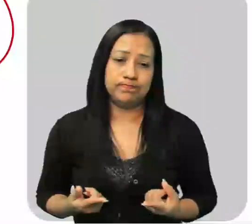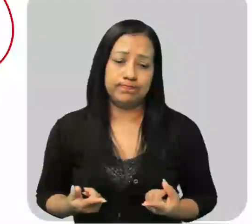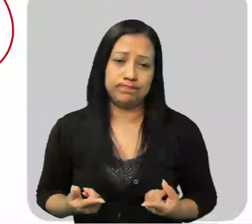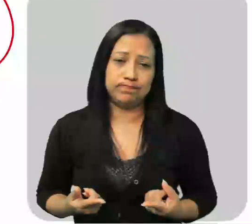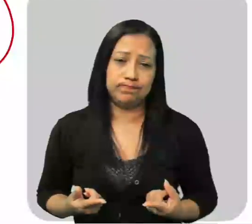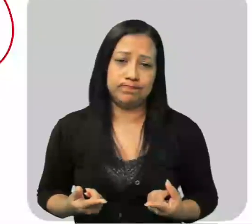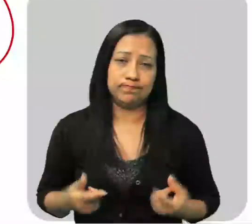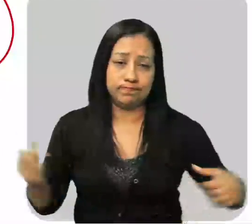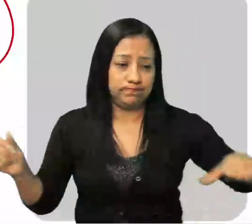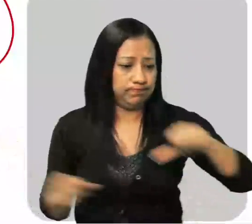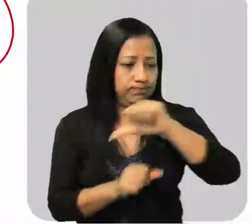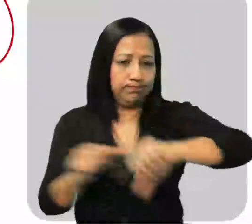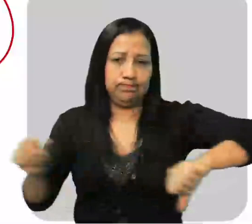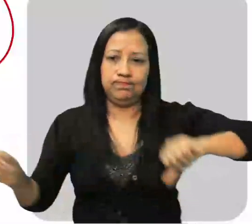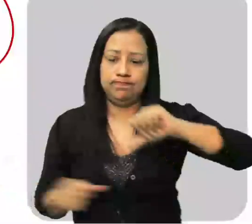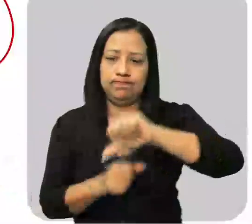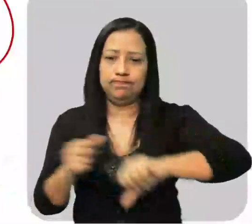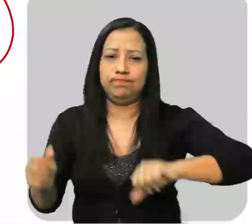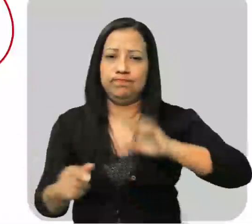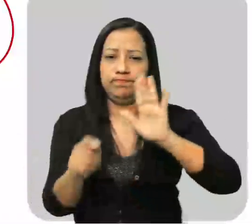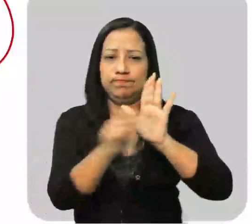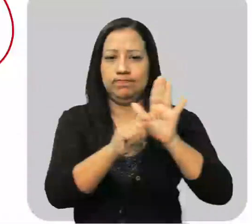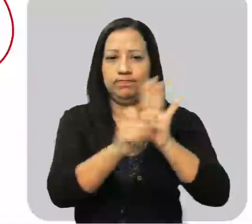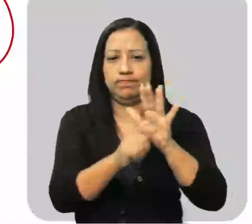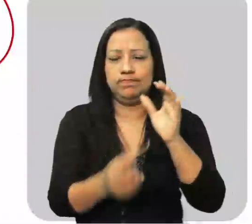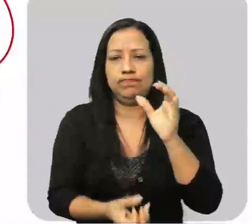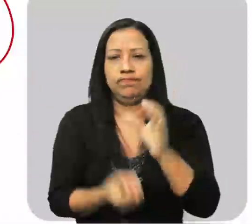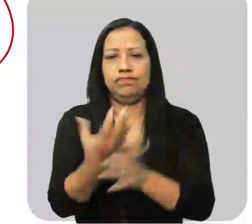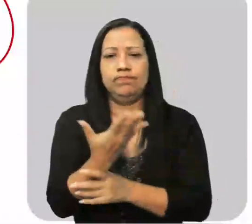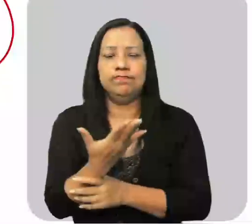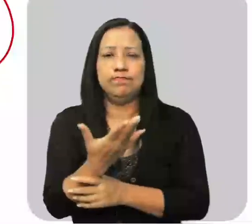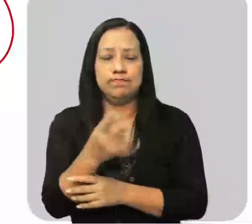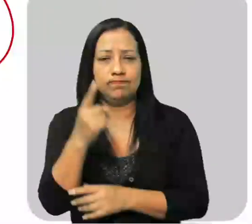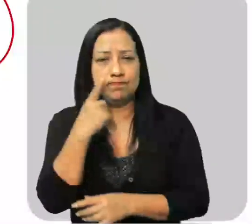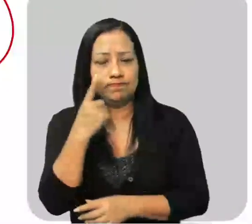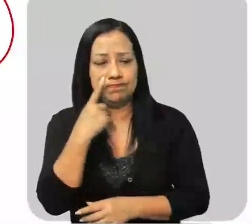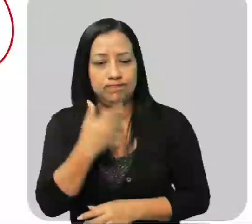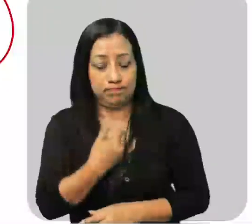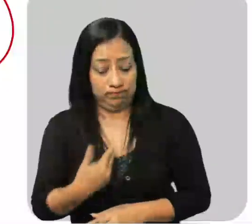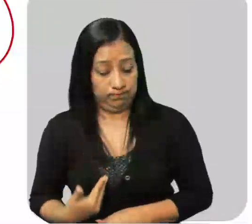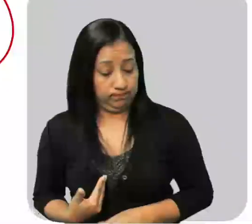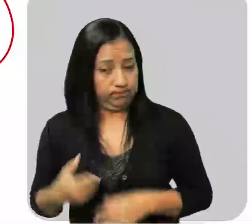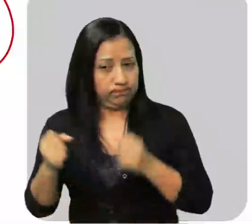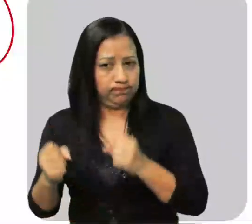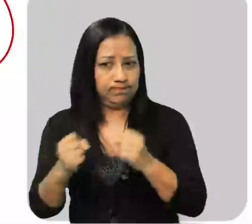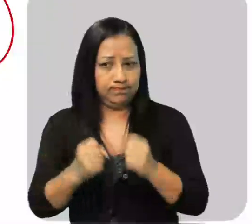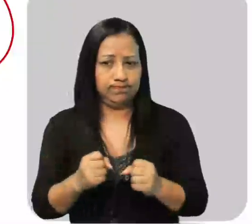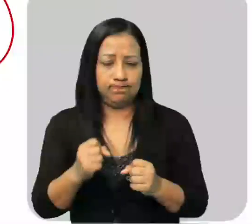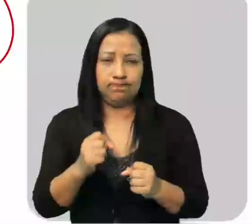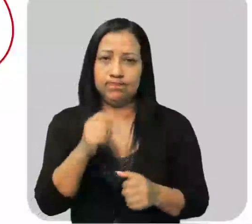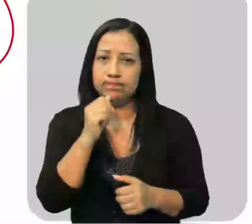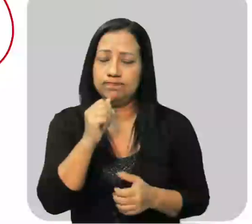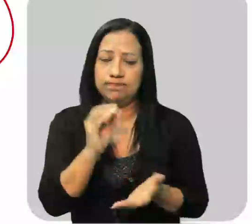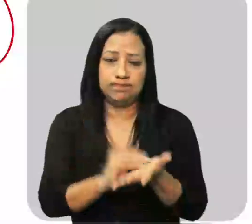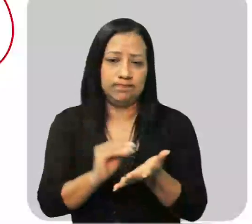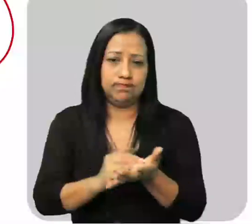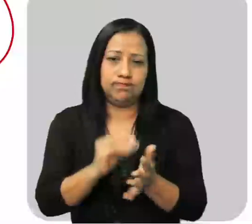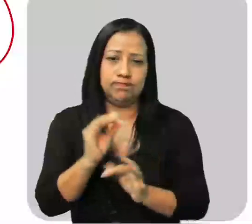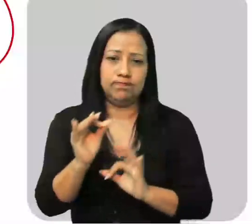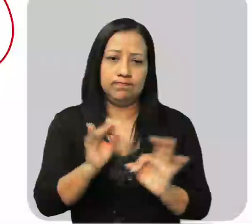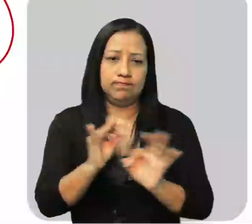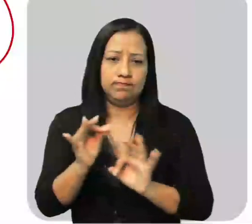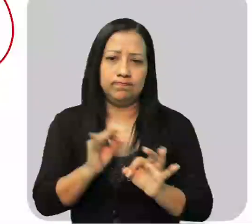Então, o tráfico de drogas e a fraca presença do poder público na efetivação de políticas sociais e de